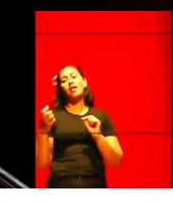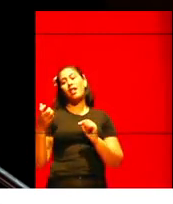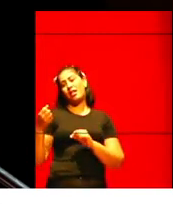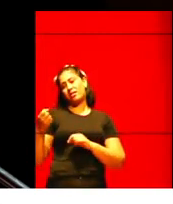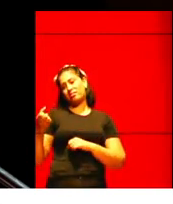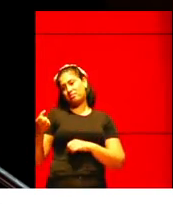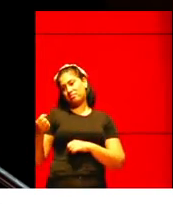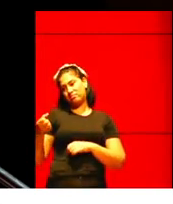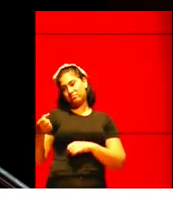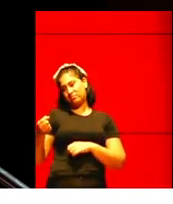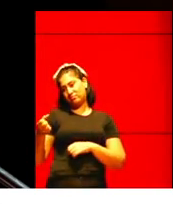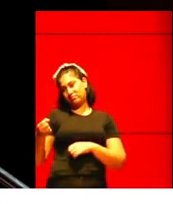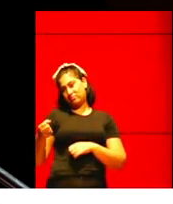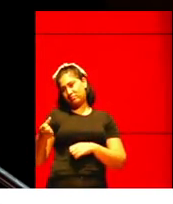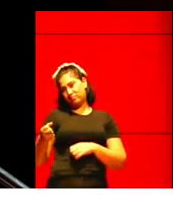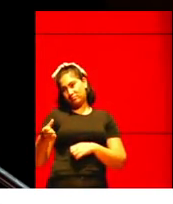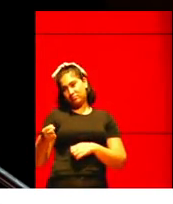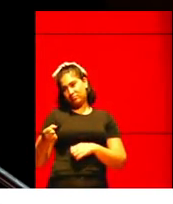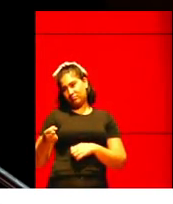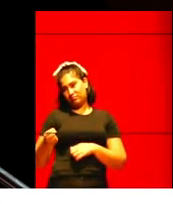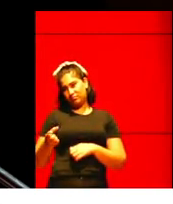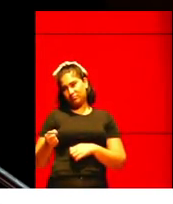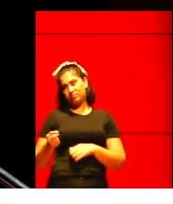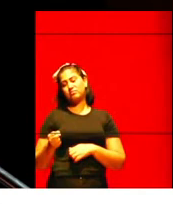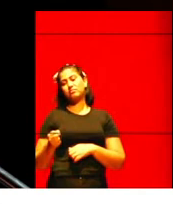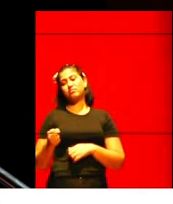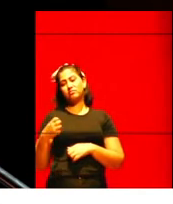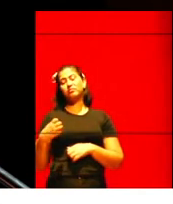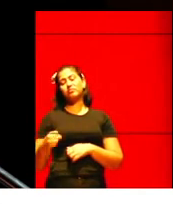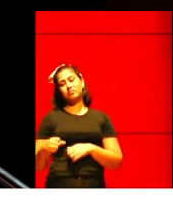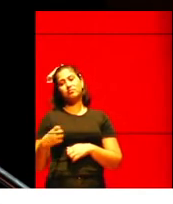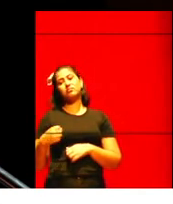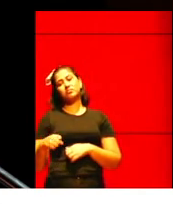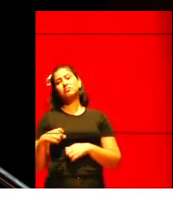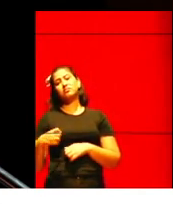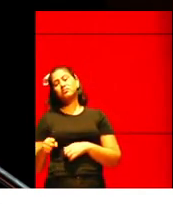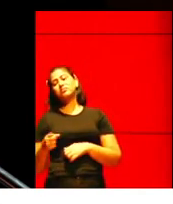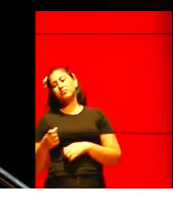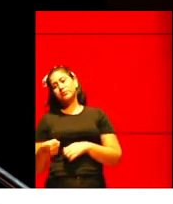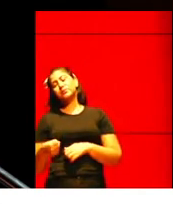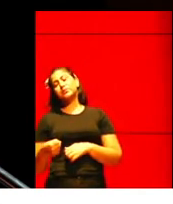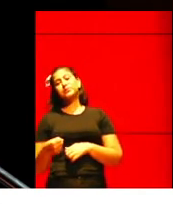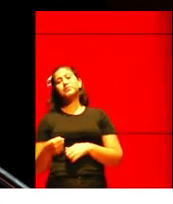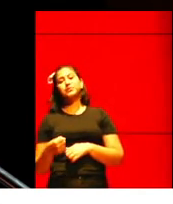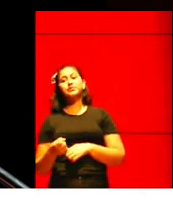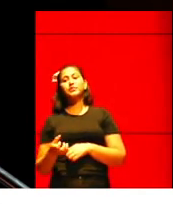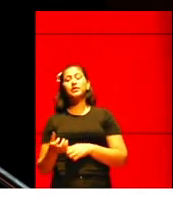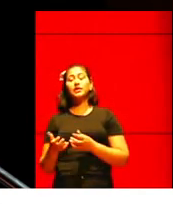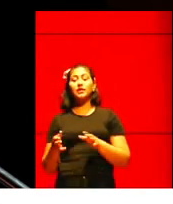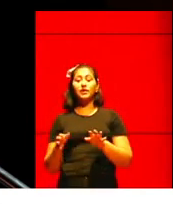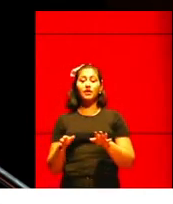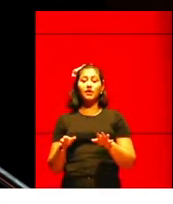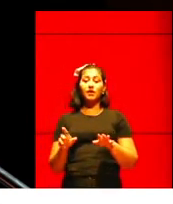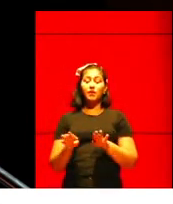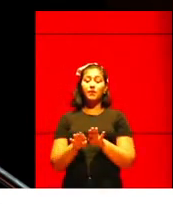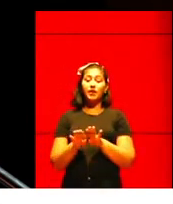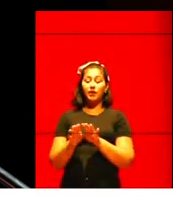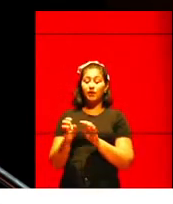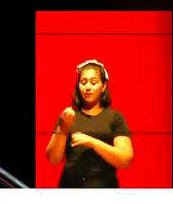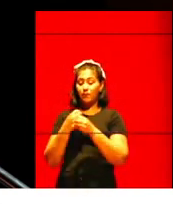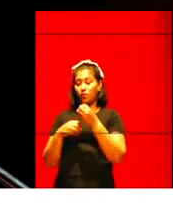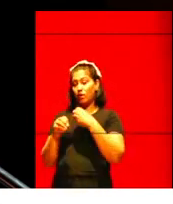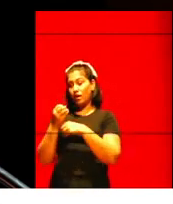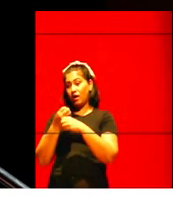Lactose, onde? Leite, né? É o carboidrato presente no leite. E é formado por uma molécula